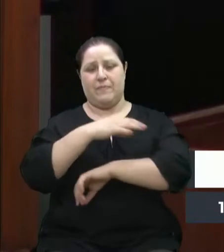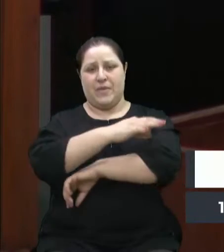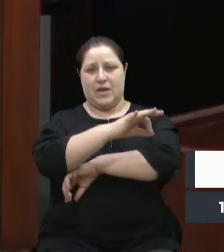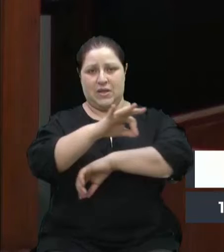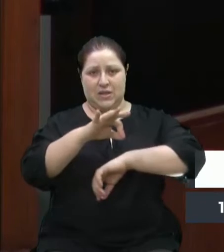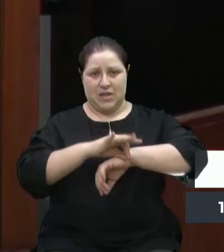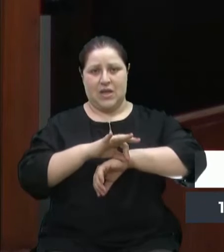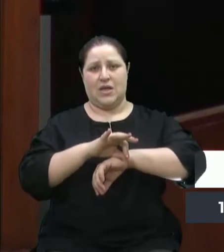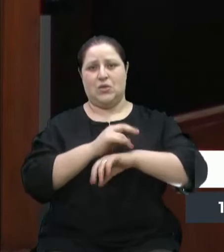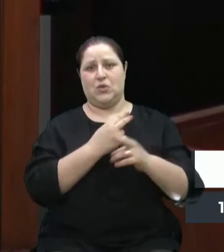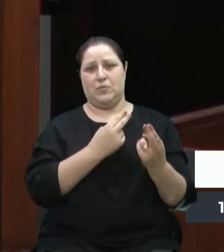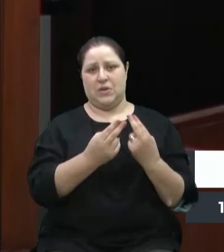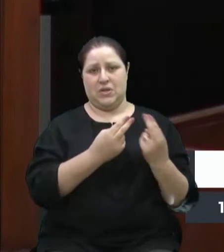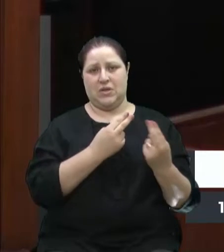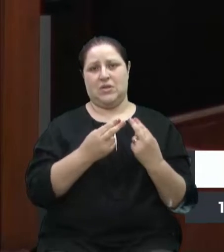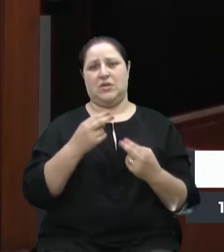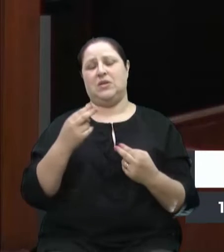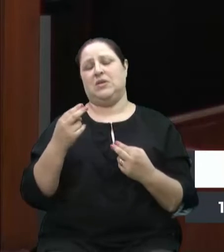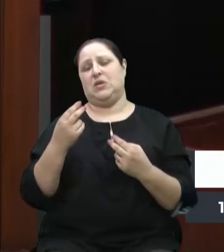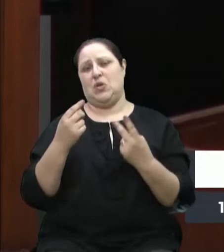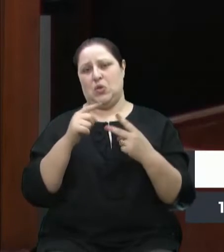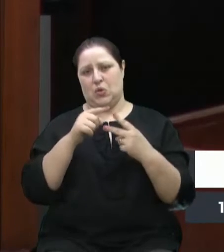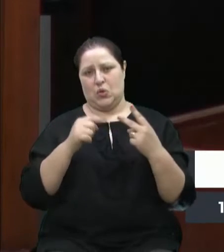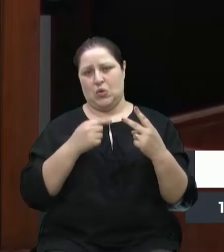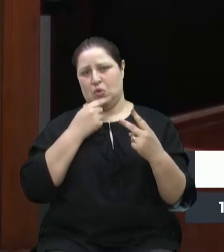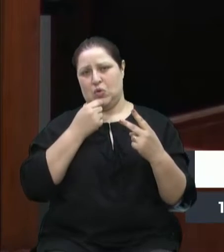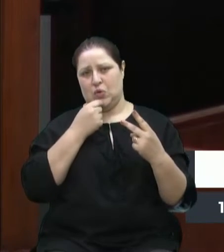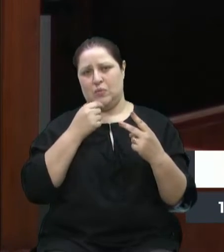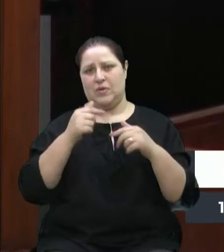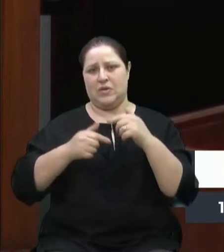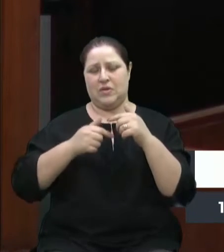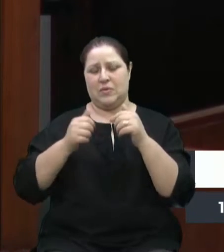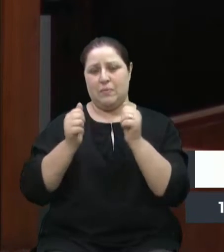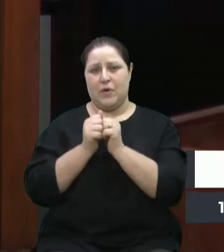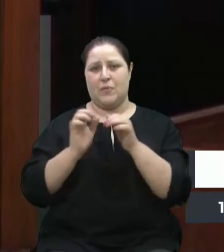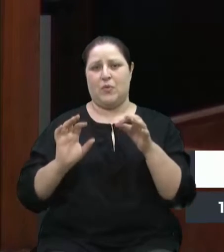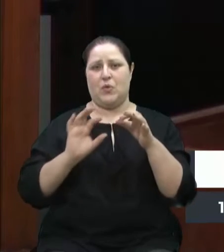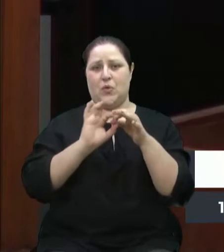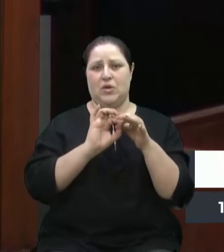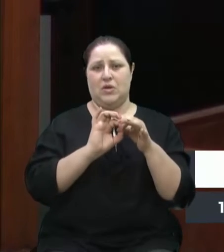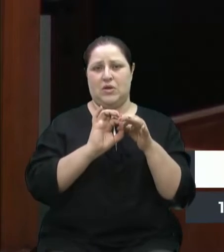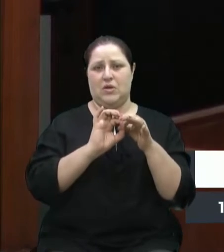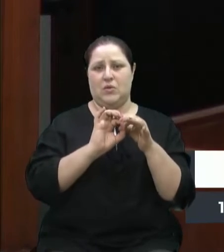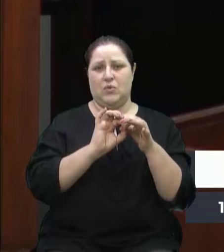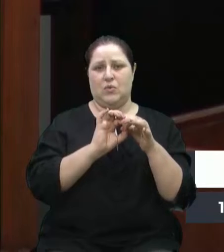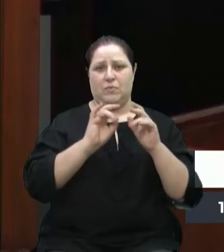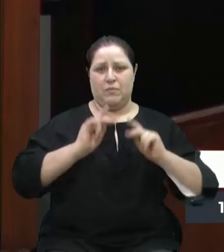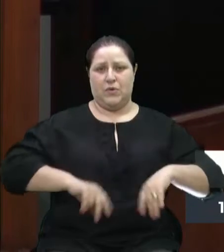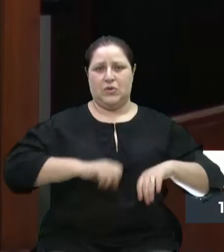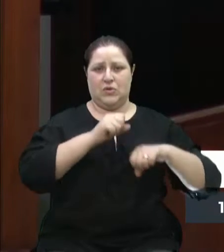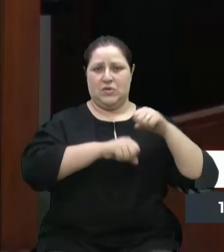com o André Busnello, que são da União de Ciclistas Caxienses, que estiveram lá